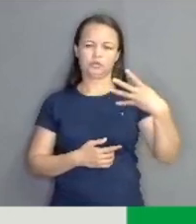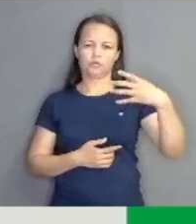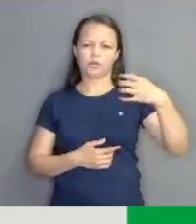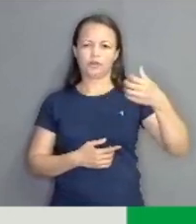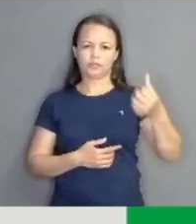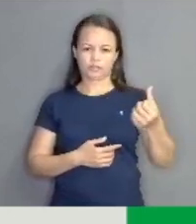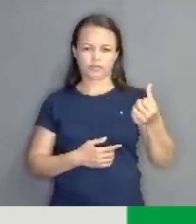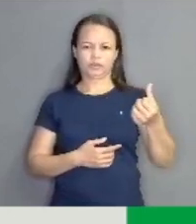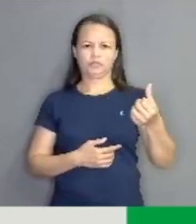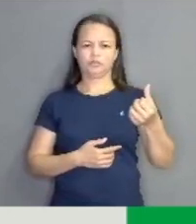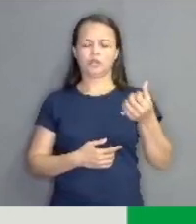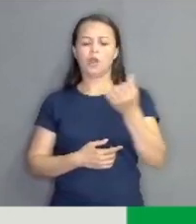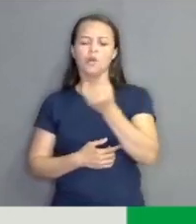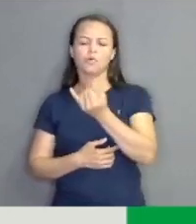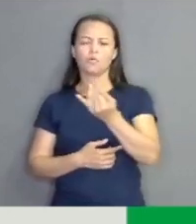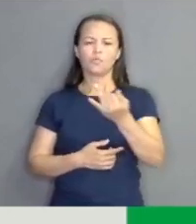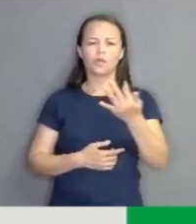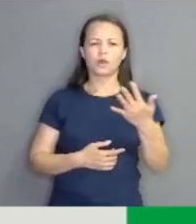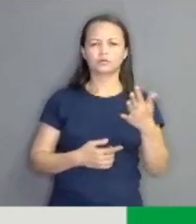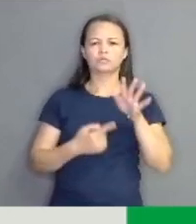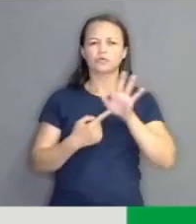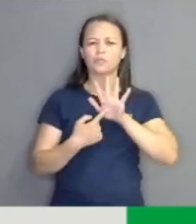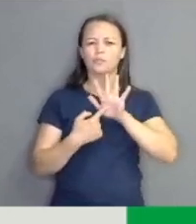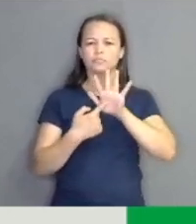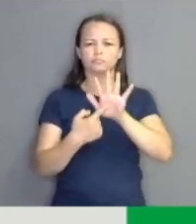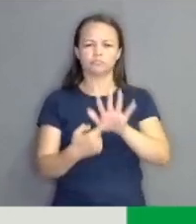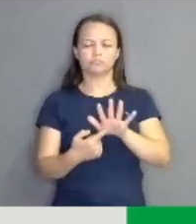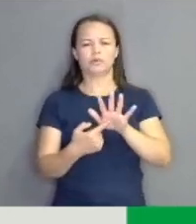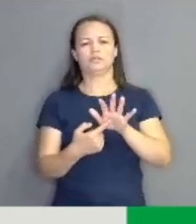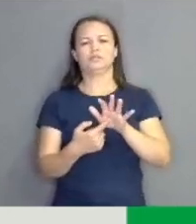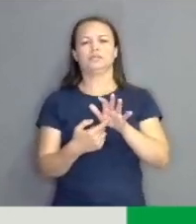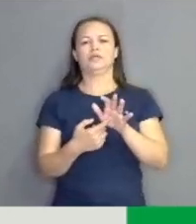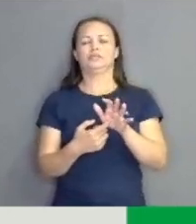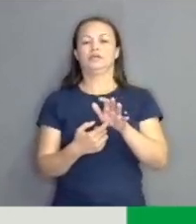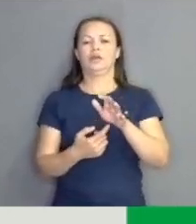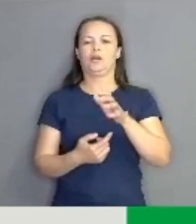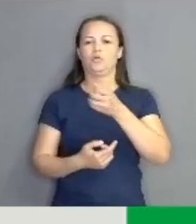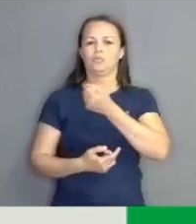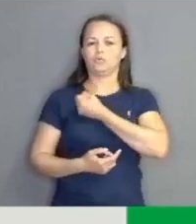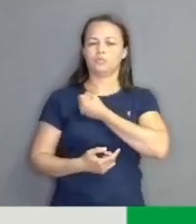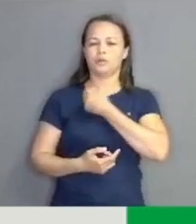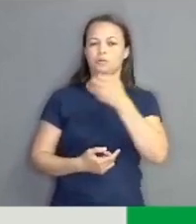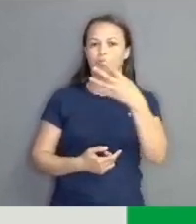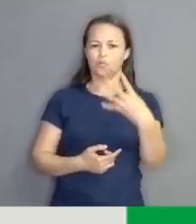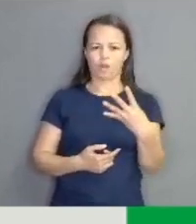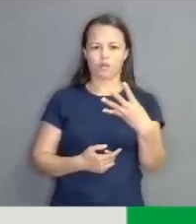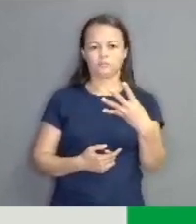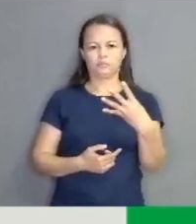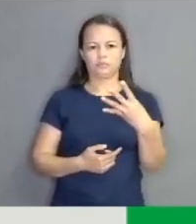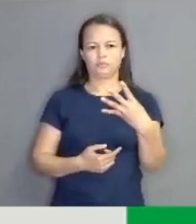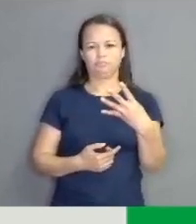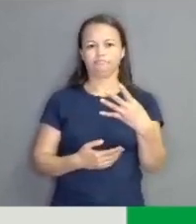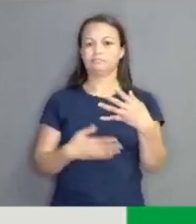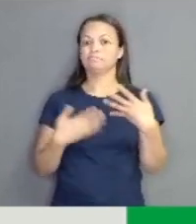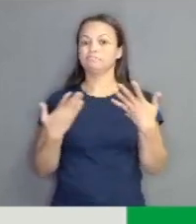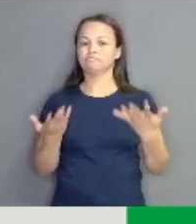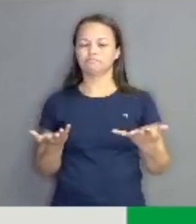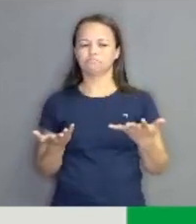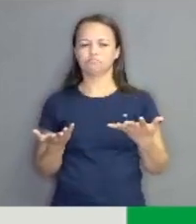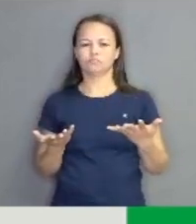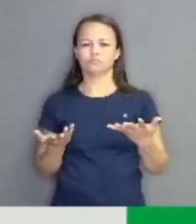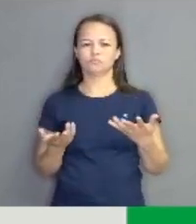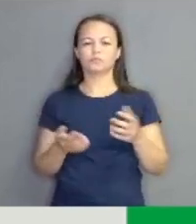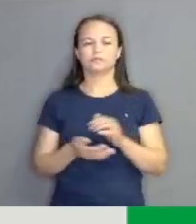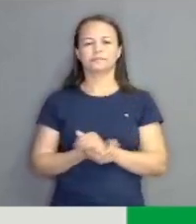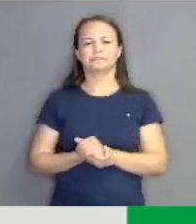26,846. Quanto representa esse algarismo 4, minha gente? E aí? Vamos